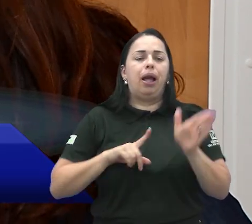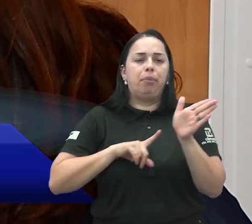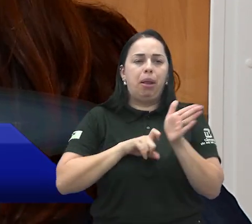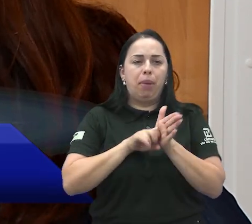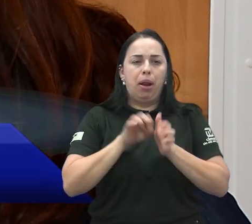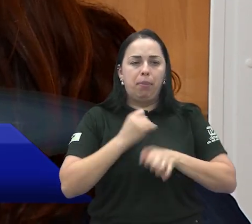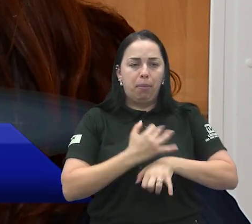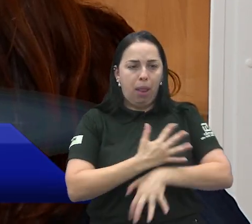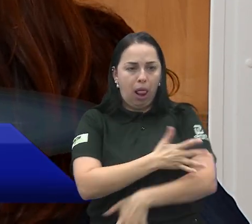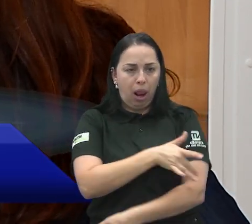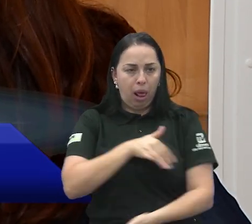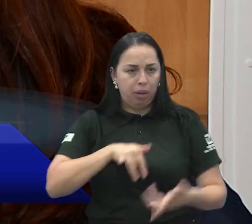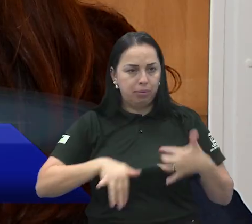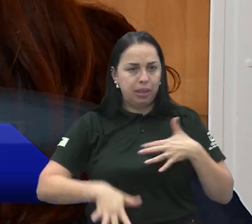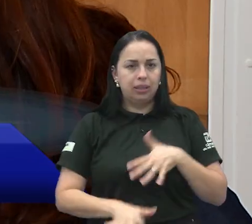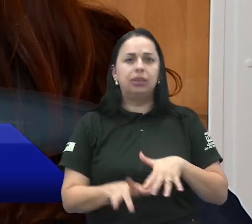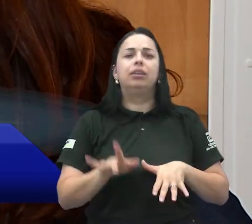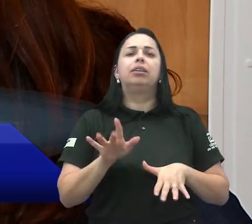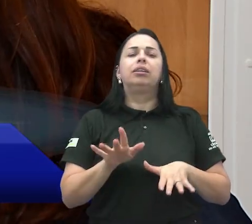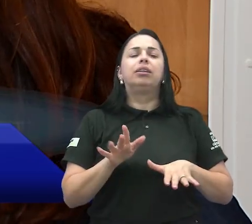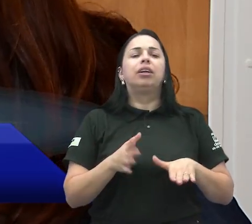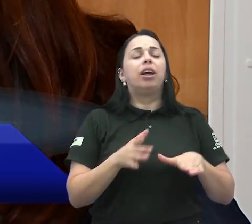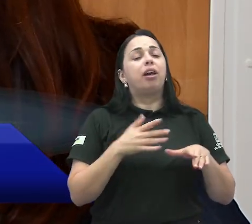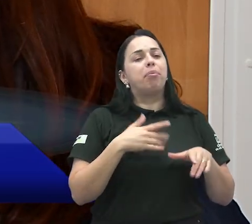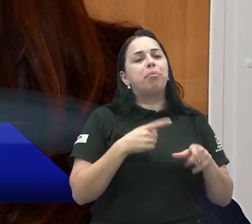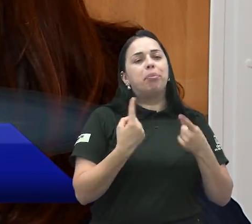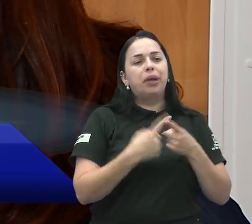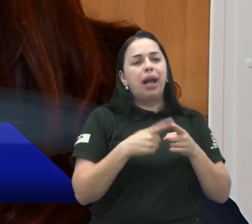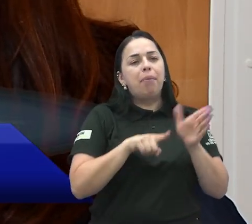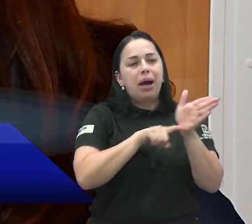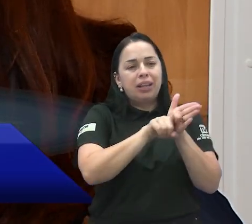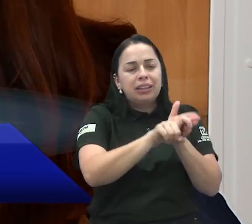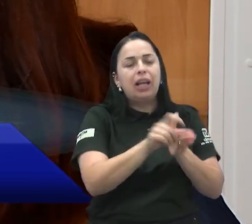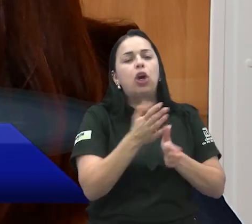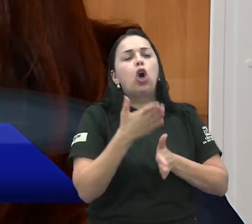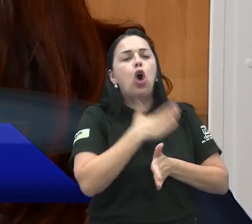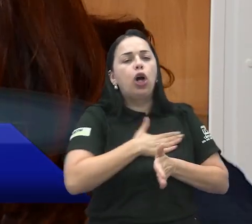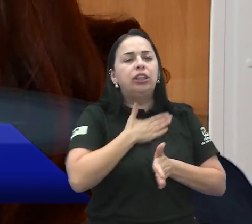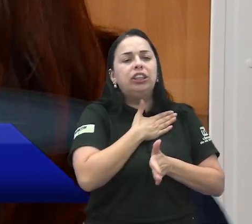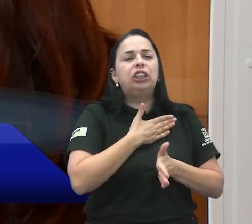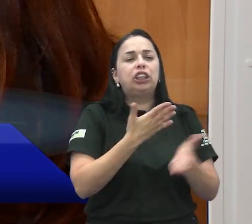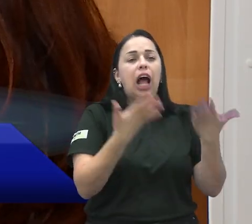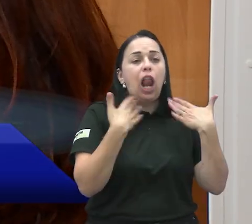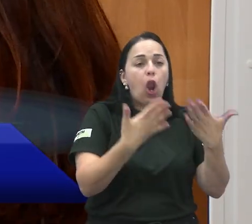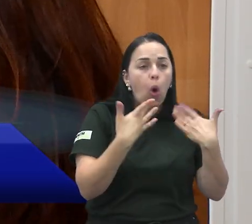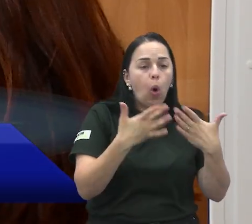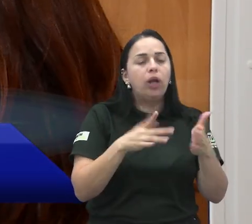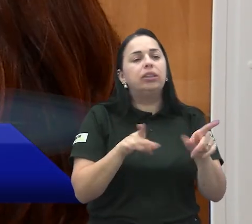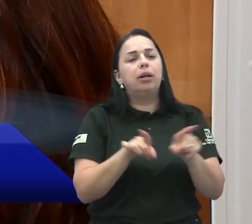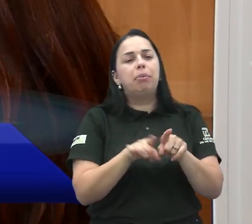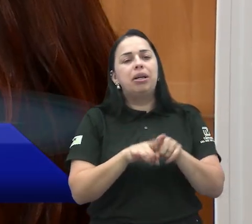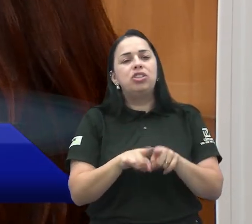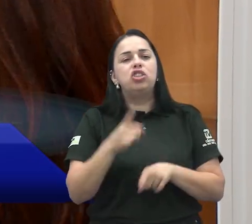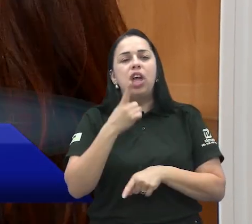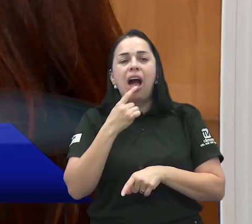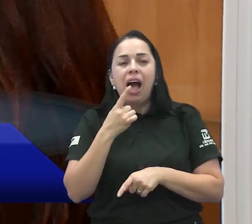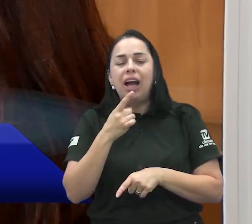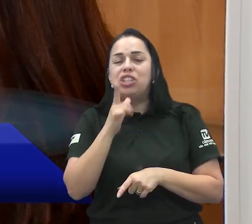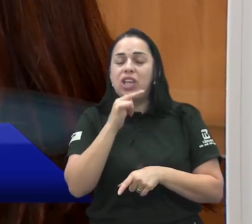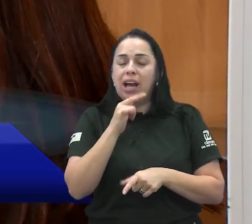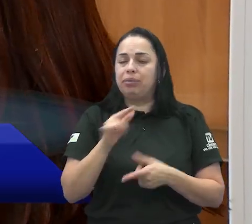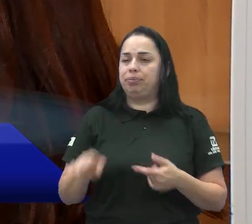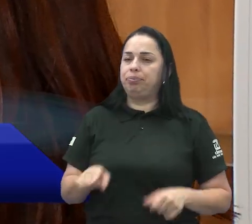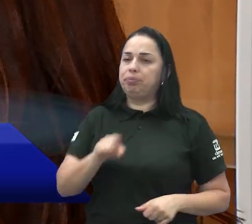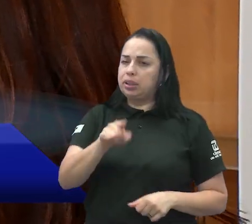para o surgimento da micose. Lembrando que fungo gosta de calor e umidade. Pois é, inclusive você citou também o exemplo